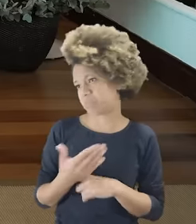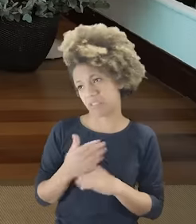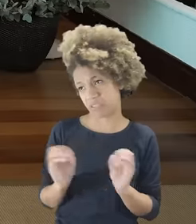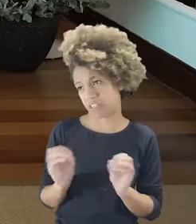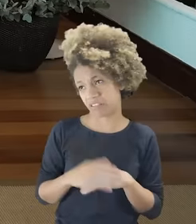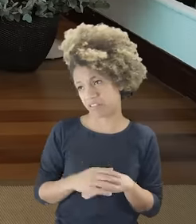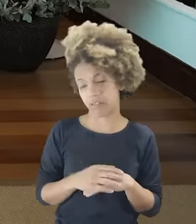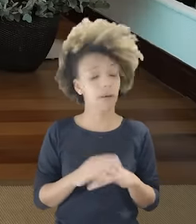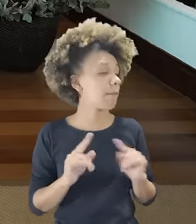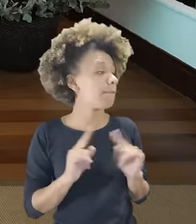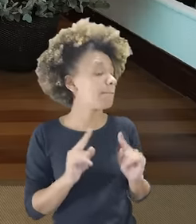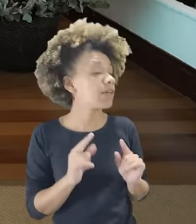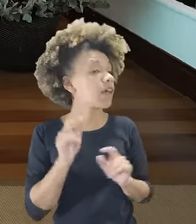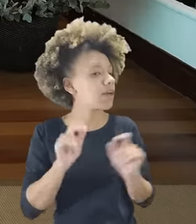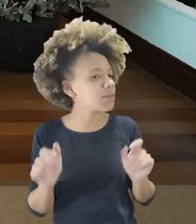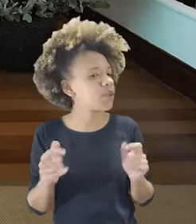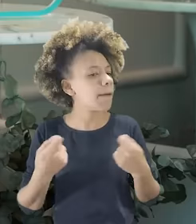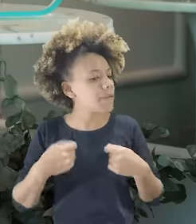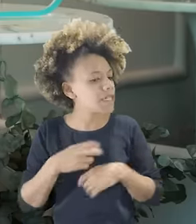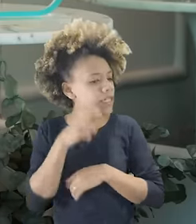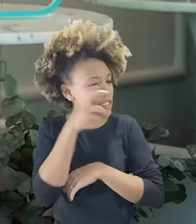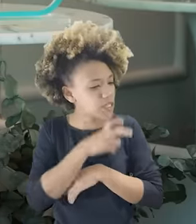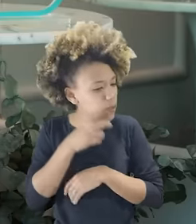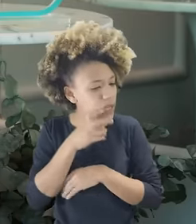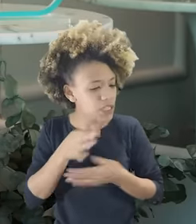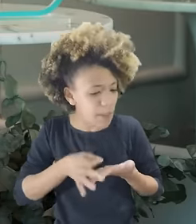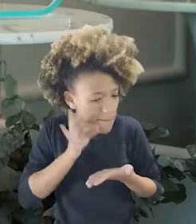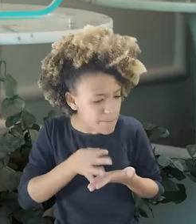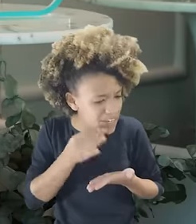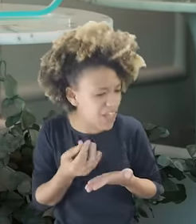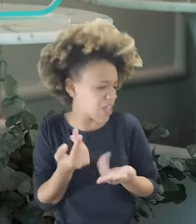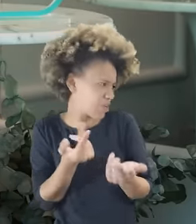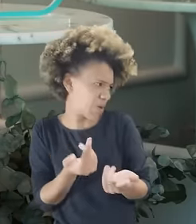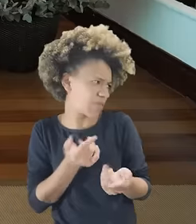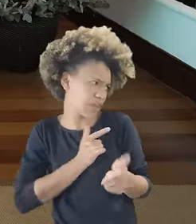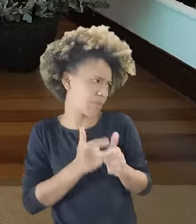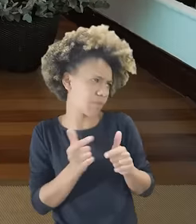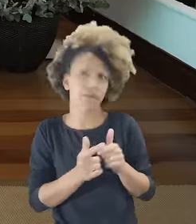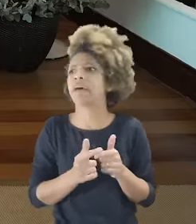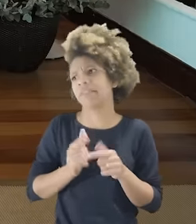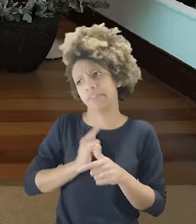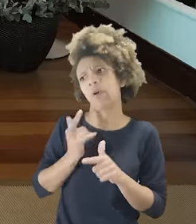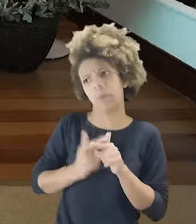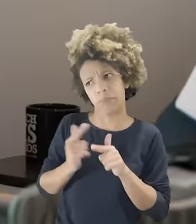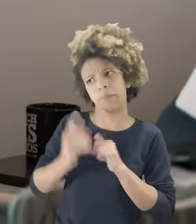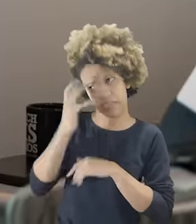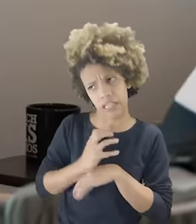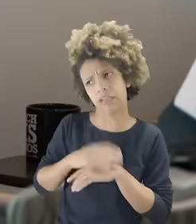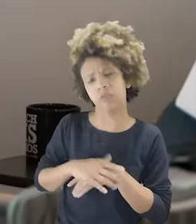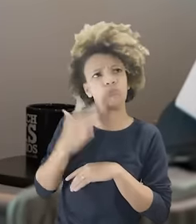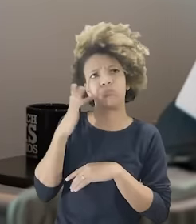você não acha que tem a ver assim a pessoa que precisa de 5 horas para beber o mesmo líquido Você não acha que ela já tá com problema sério sabe